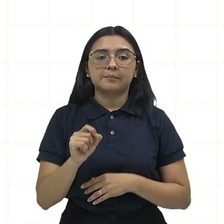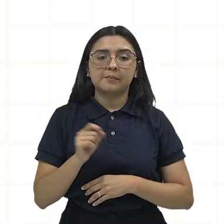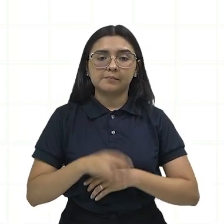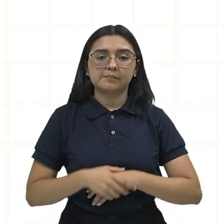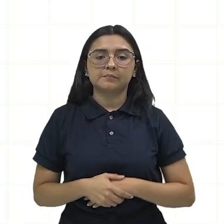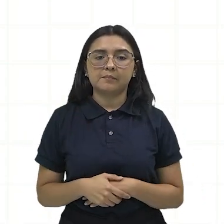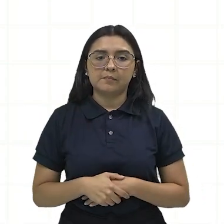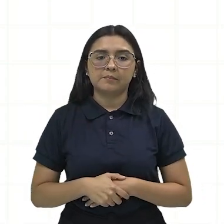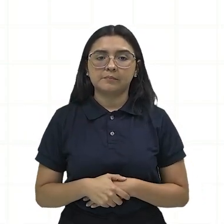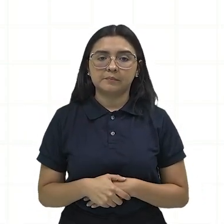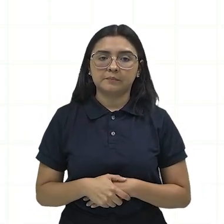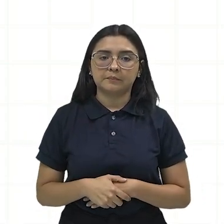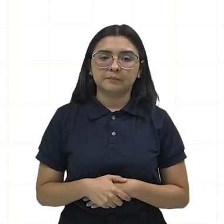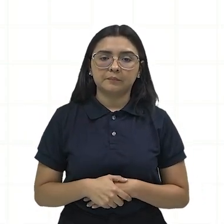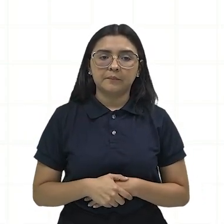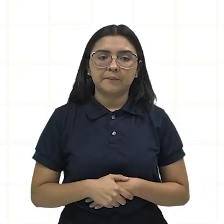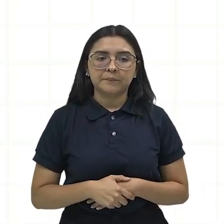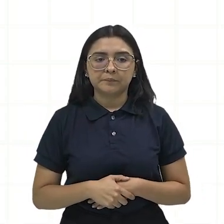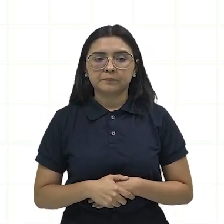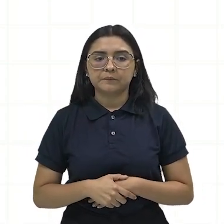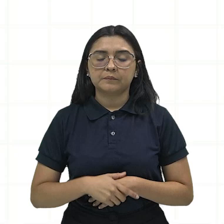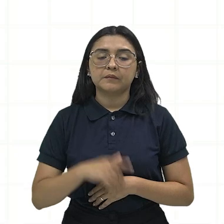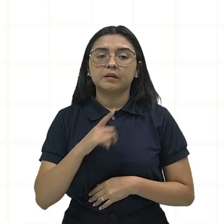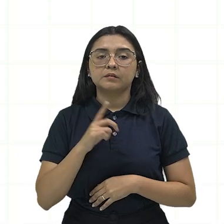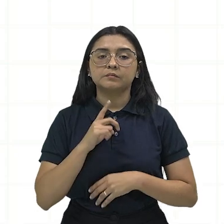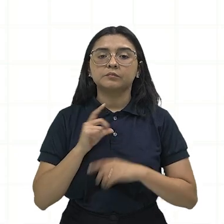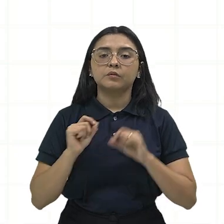essa invasão e a